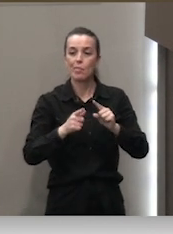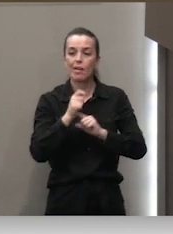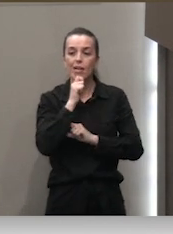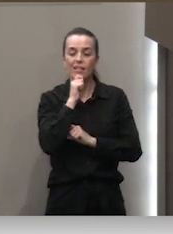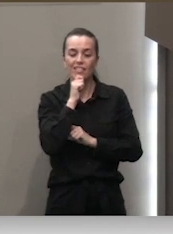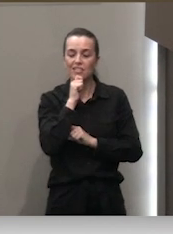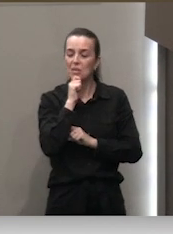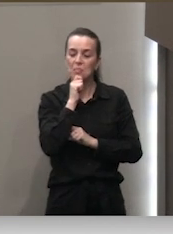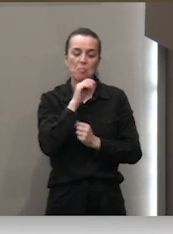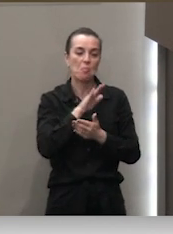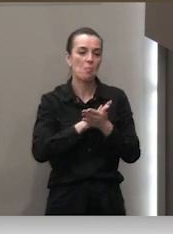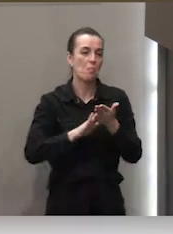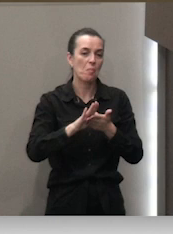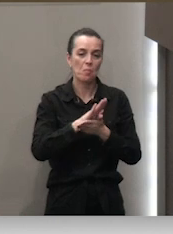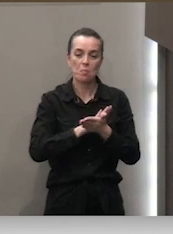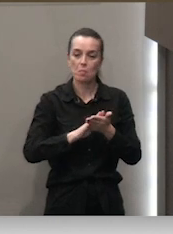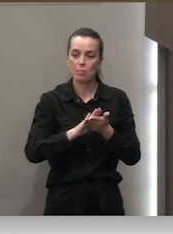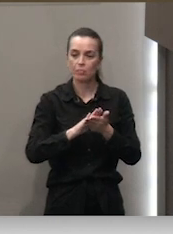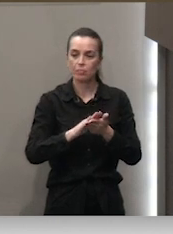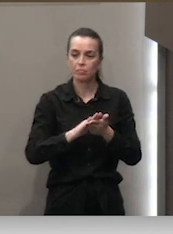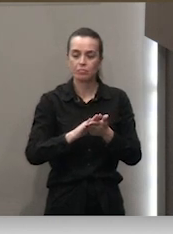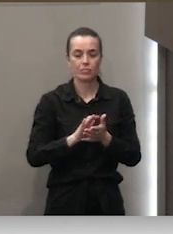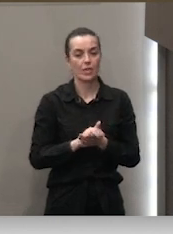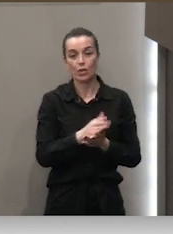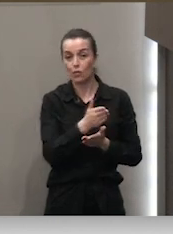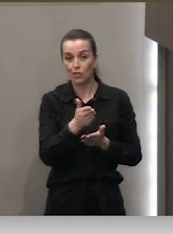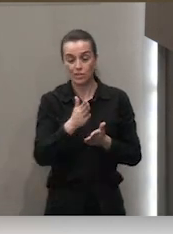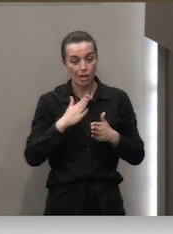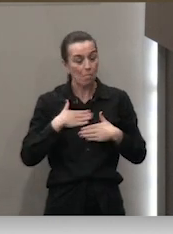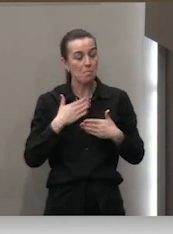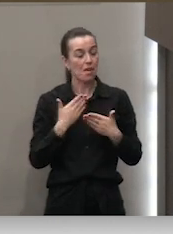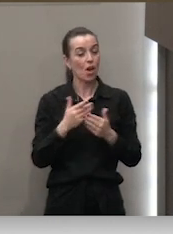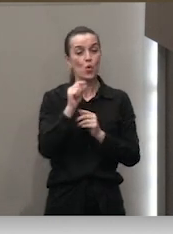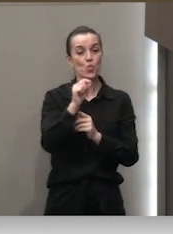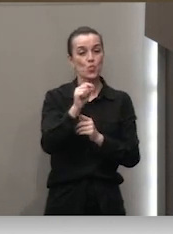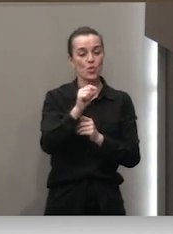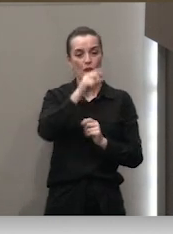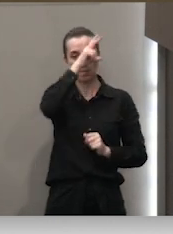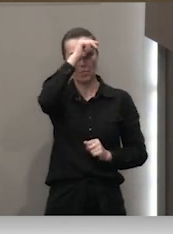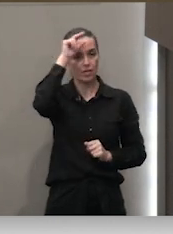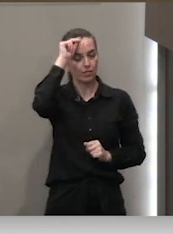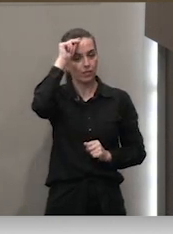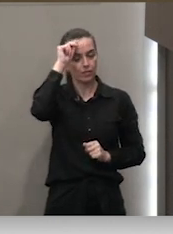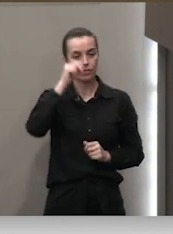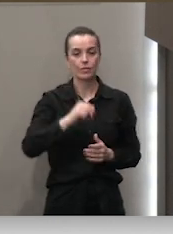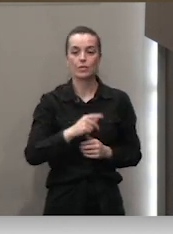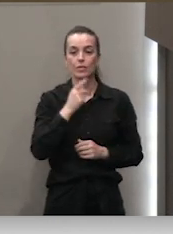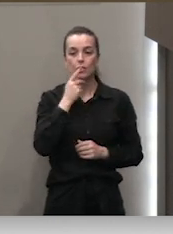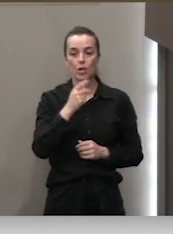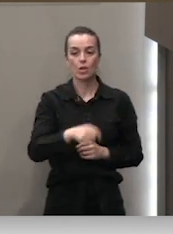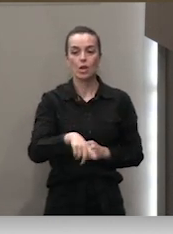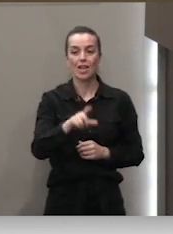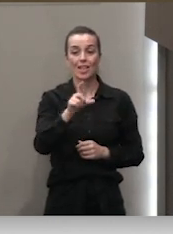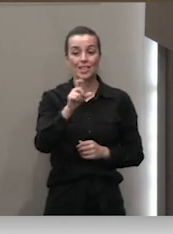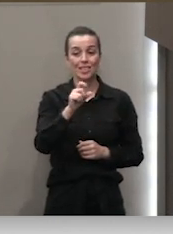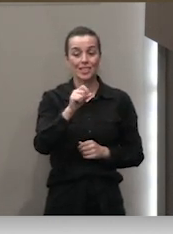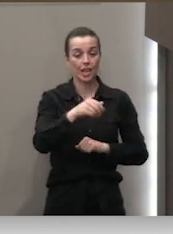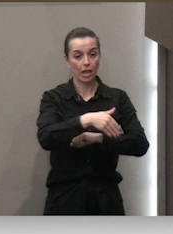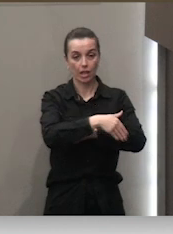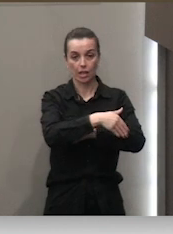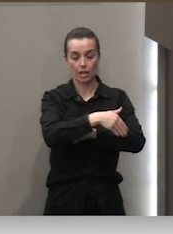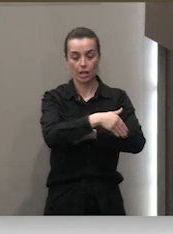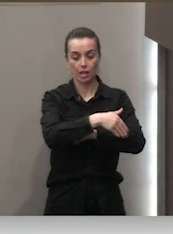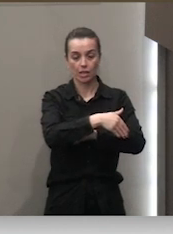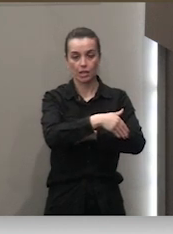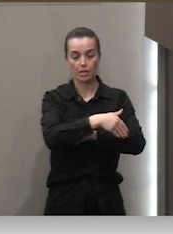foi feita ainda a obra. E surpreendam-se os senhores, a prefeitura teve há 10 dias nesta mesma rua, um pouquinho